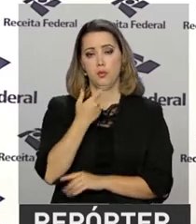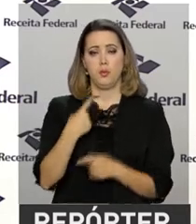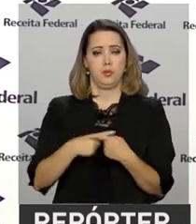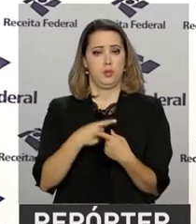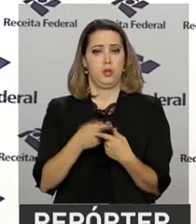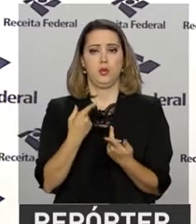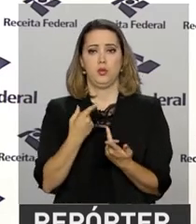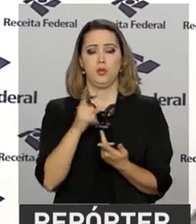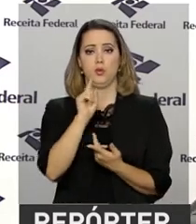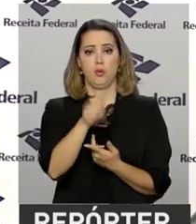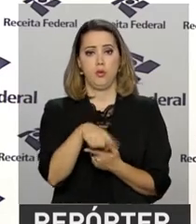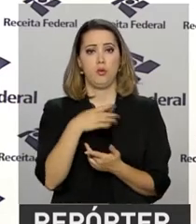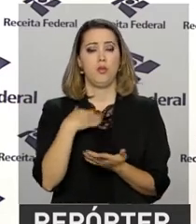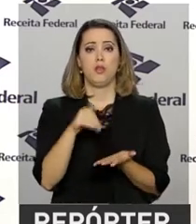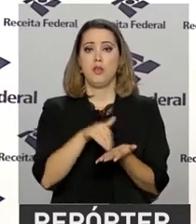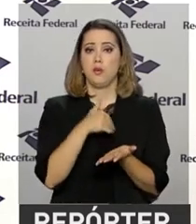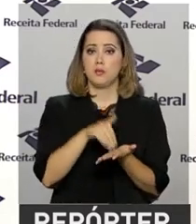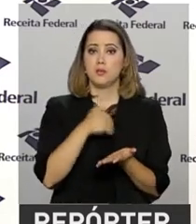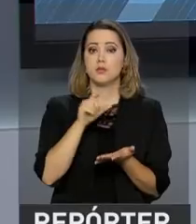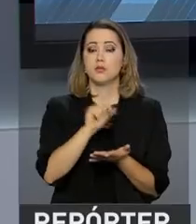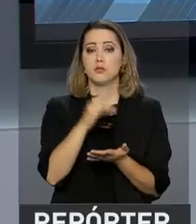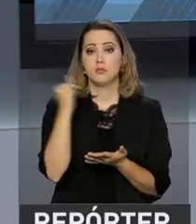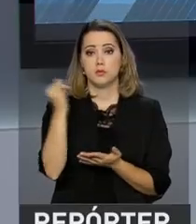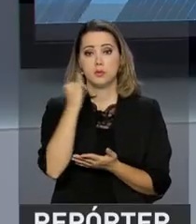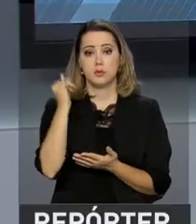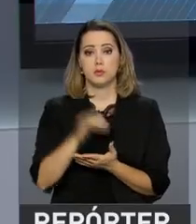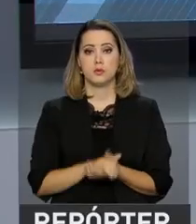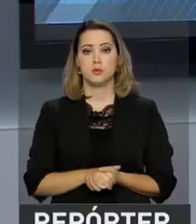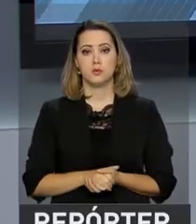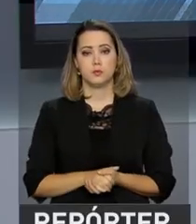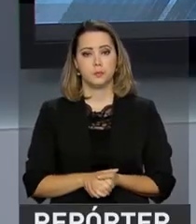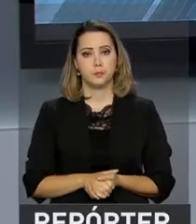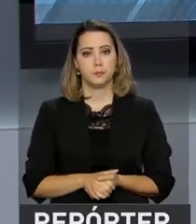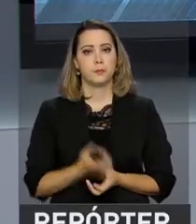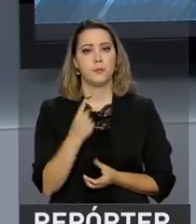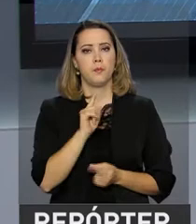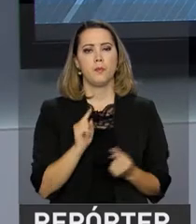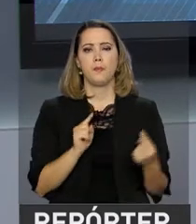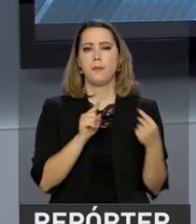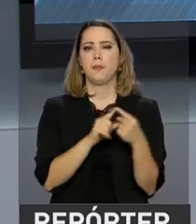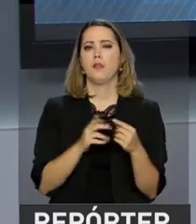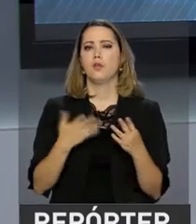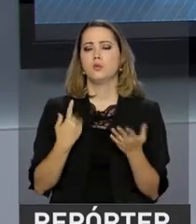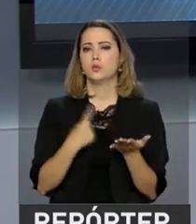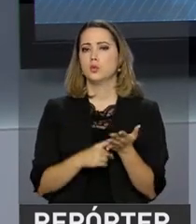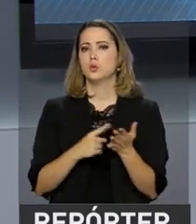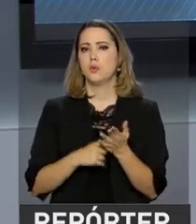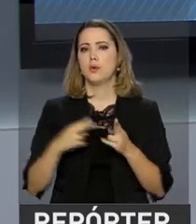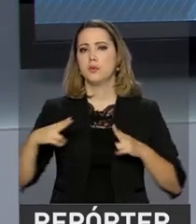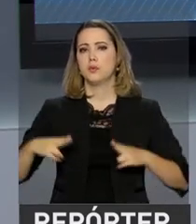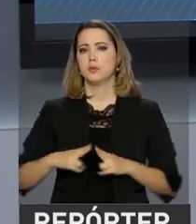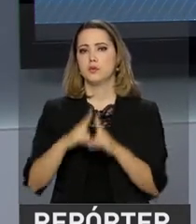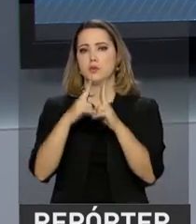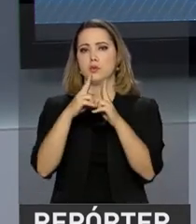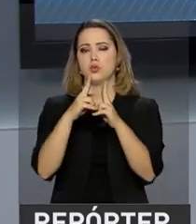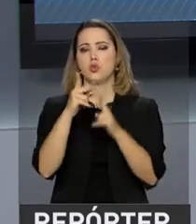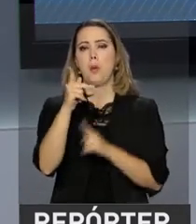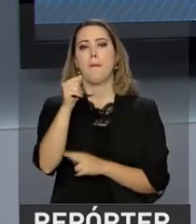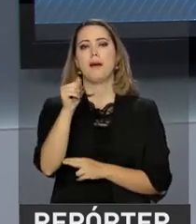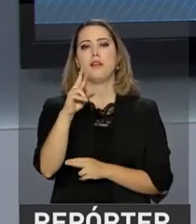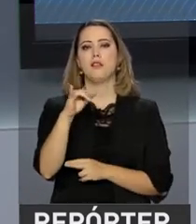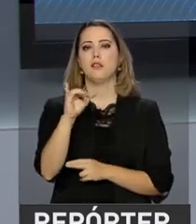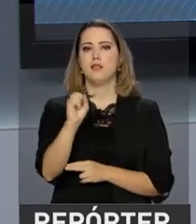declaração, ele é uma escrituração digital. Uma das metas do Acordo de Paris, firmado em 2016